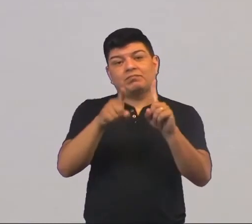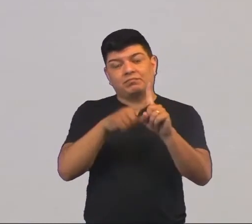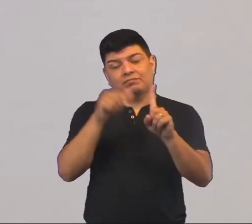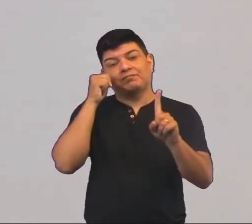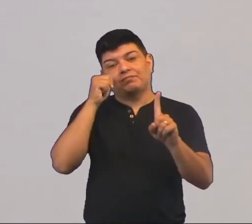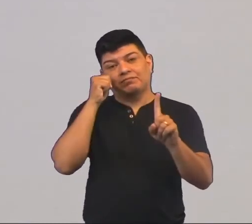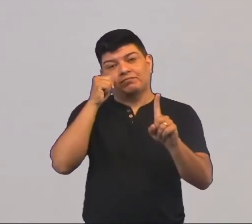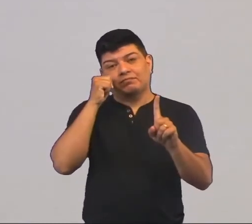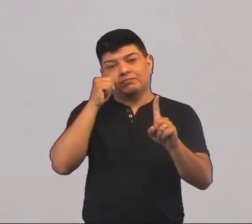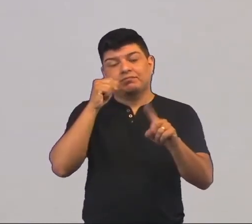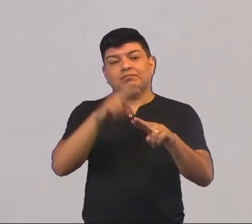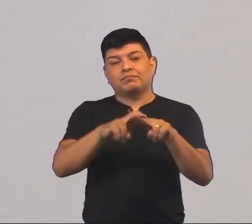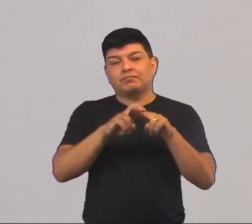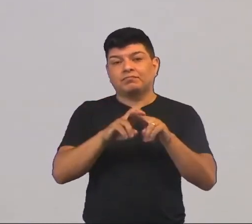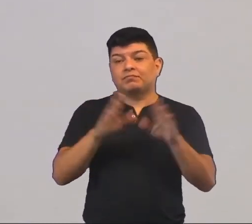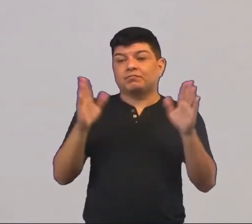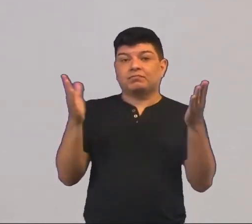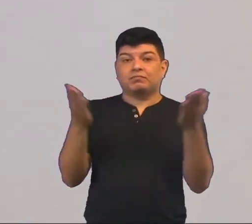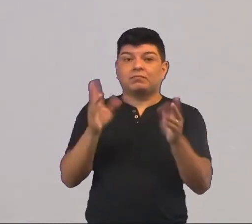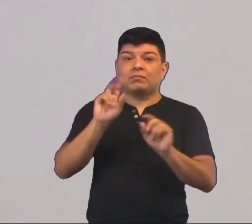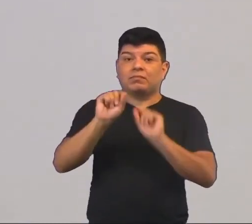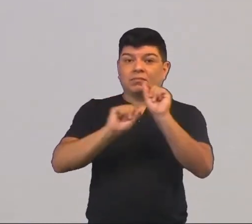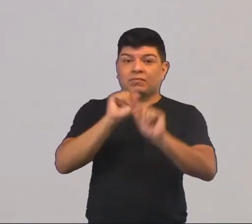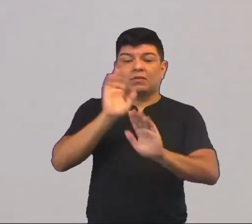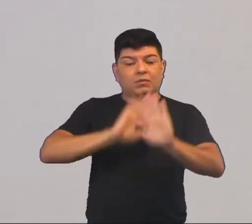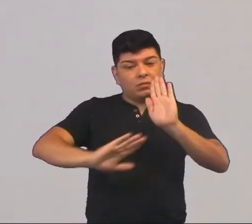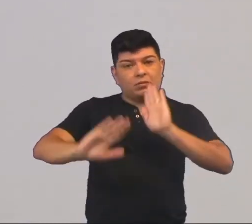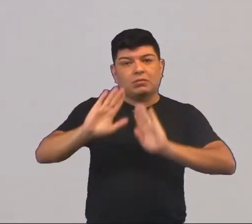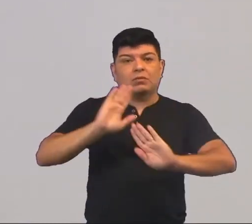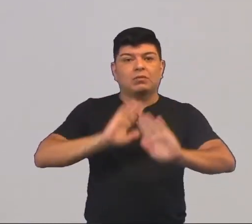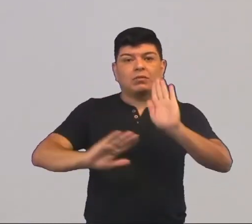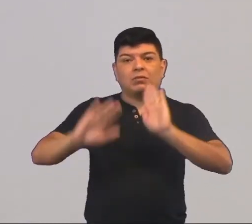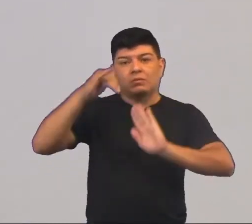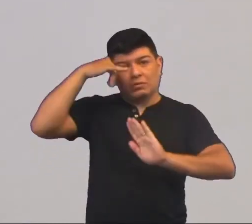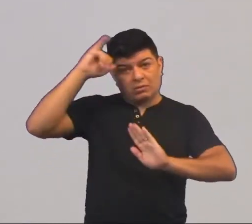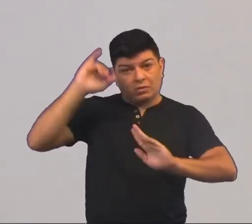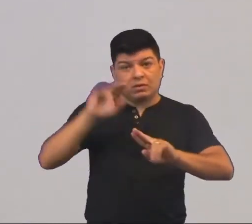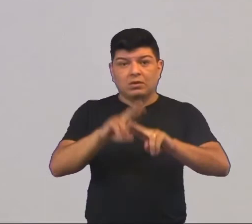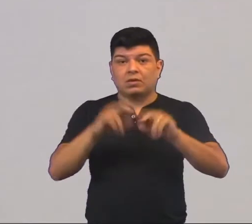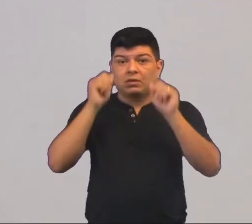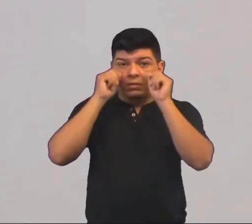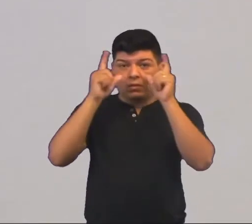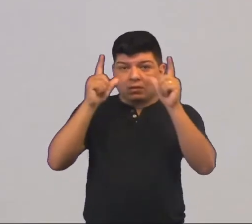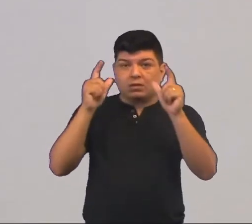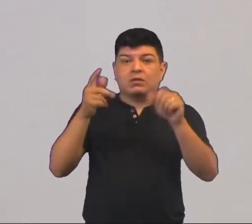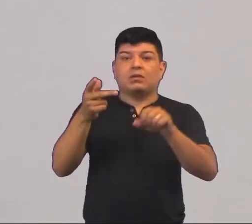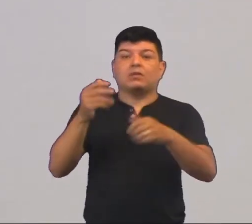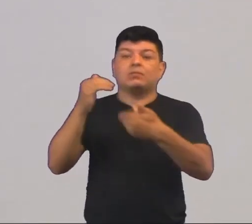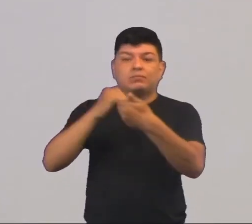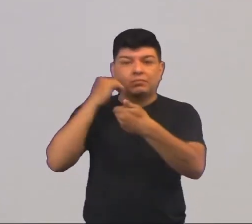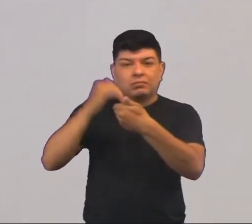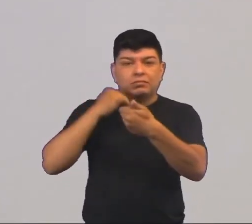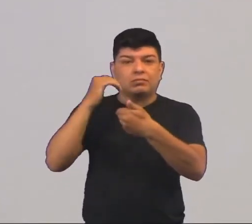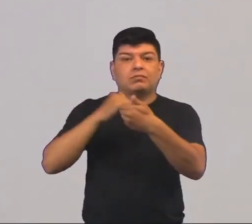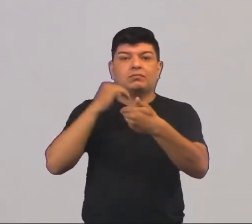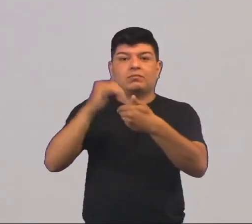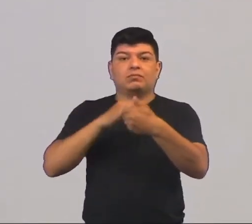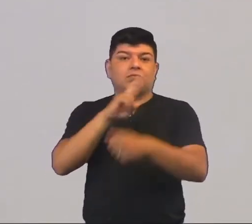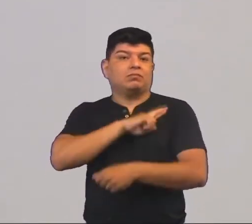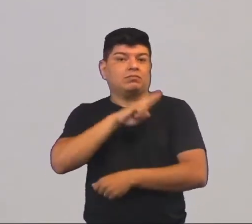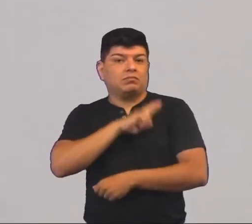engravidar essa menina. Então, nesse momento é bom ter esse cuidado, ter essa atenção e procurar uma orientação de